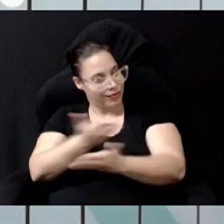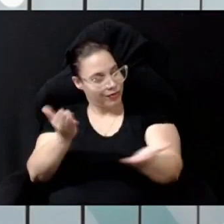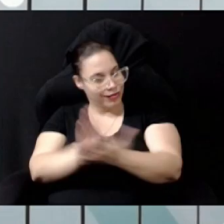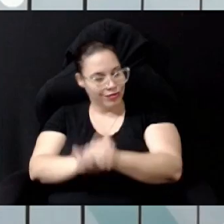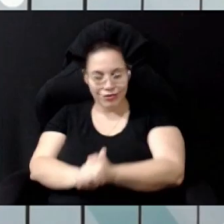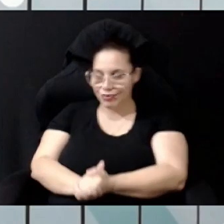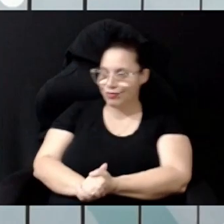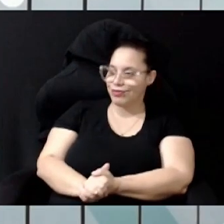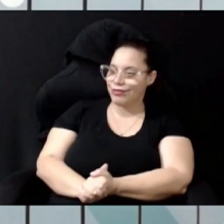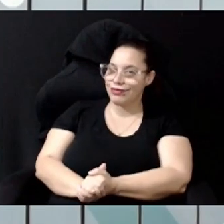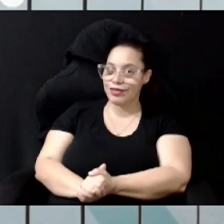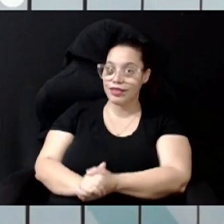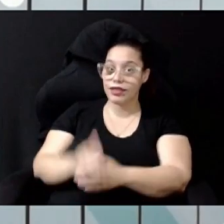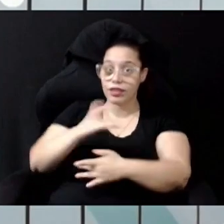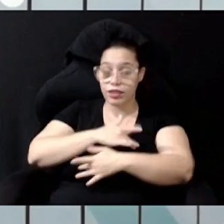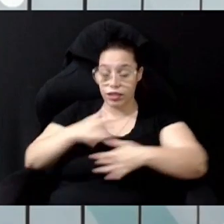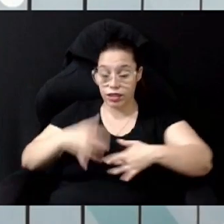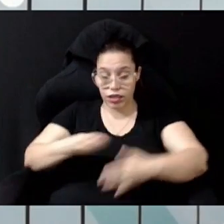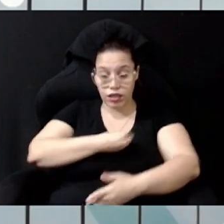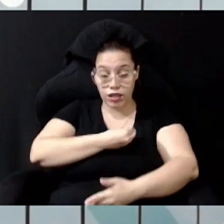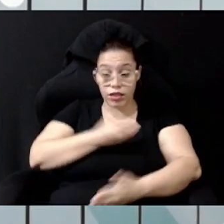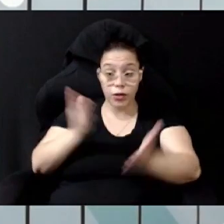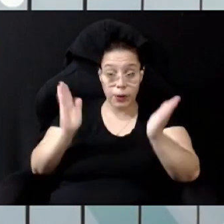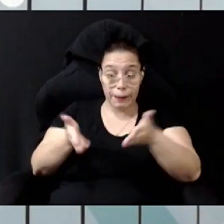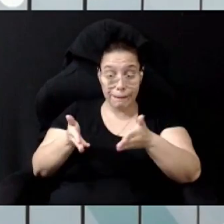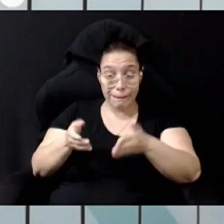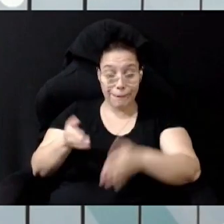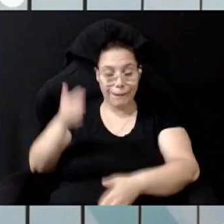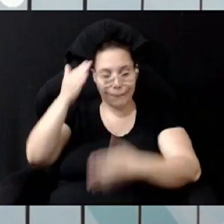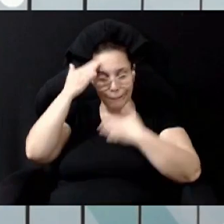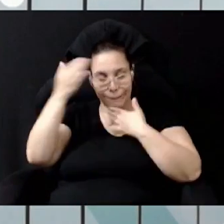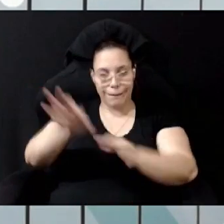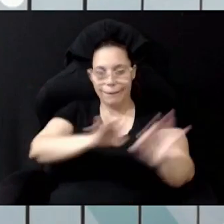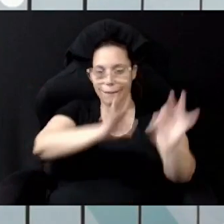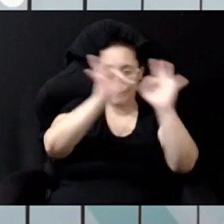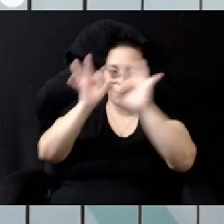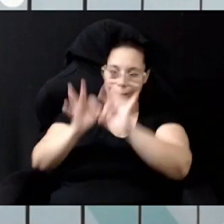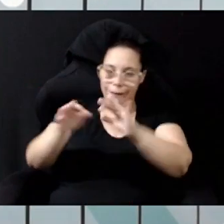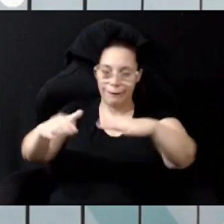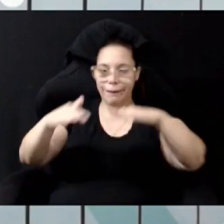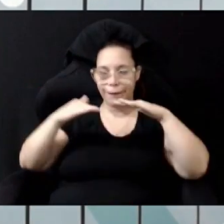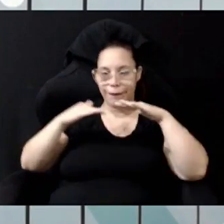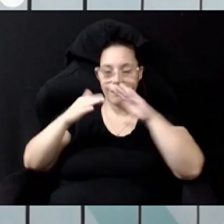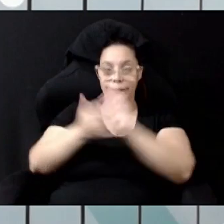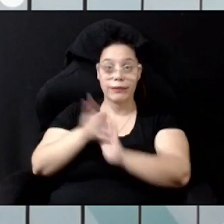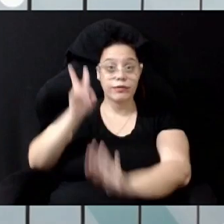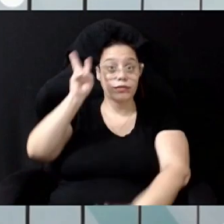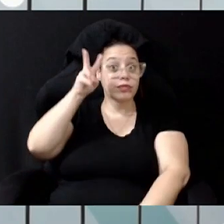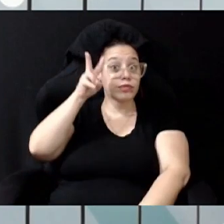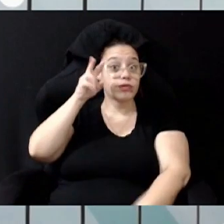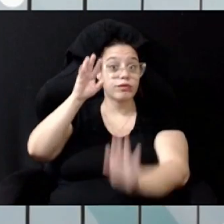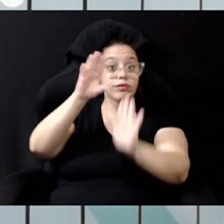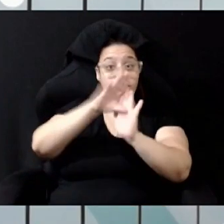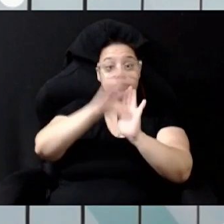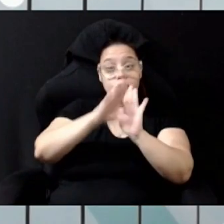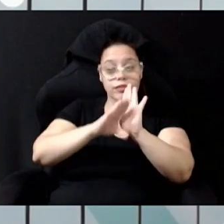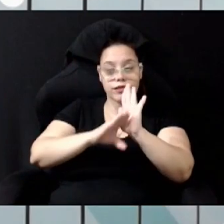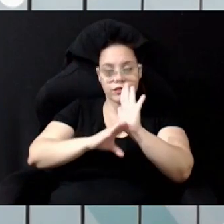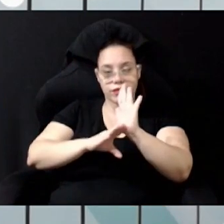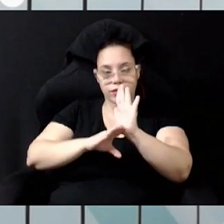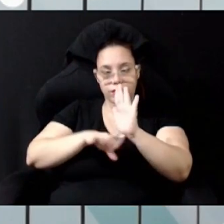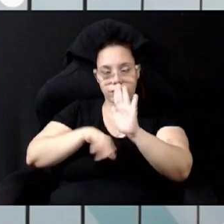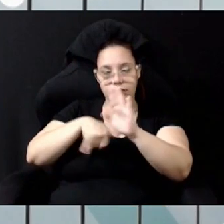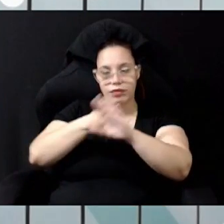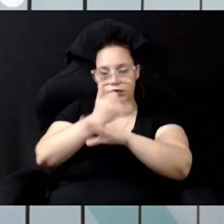O Saúde é Vida fica por aqui. Obrigada também ao pessoal de casa pela companhia. Lembrando que você pode conferir todos os conteúdos